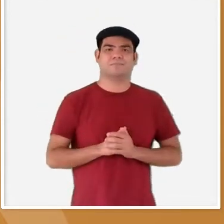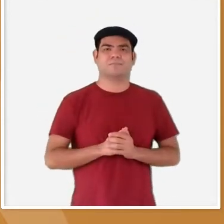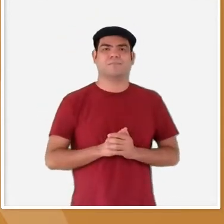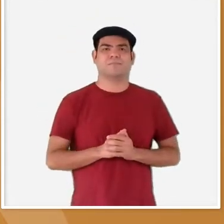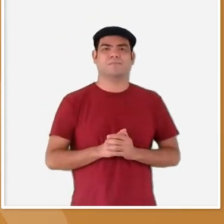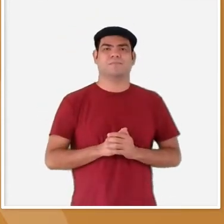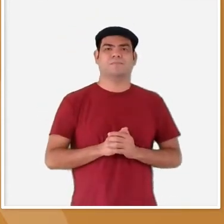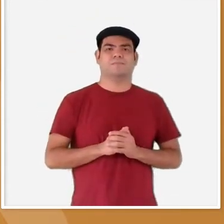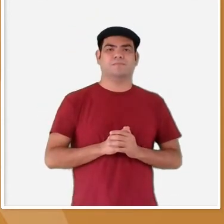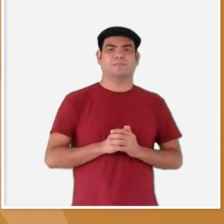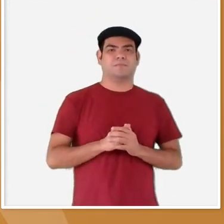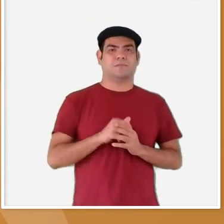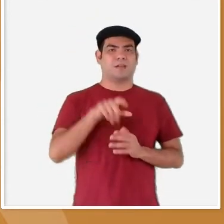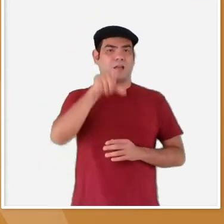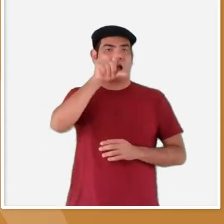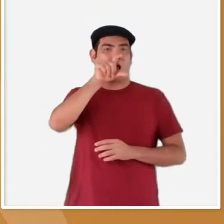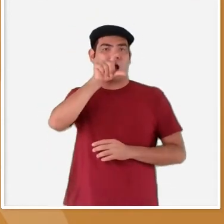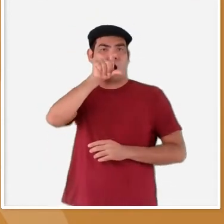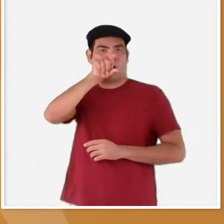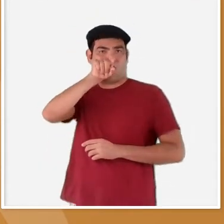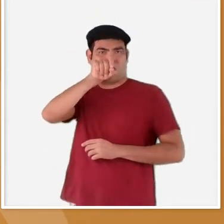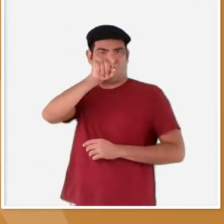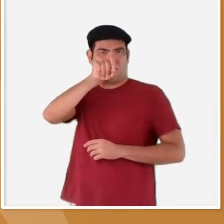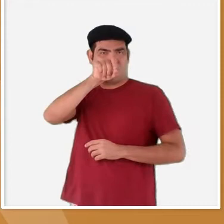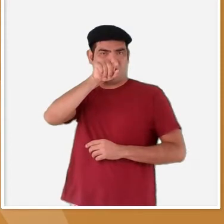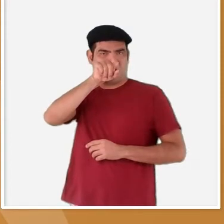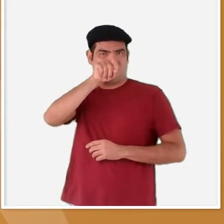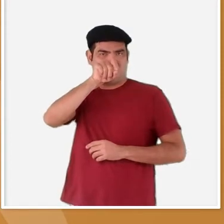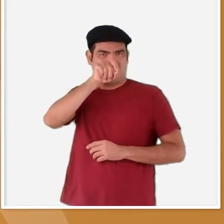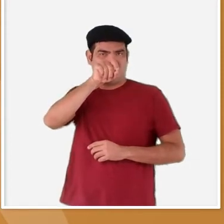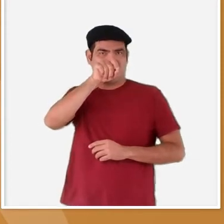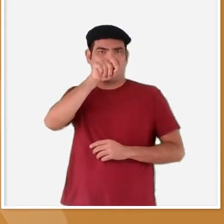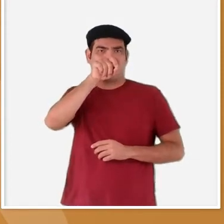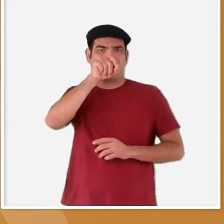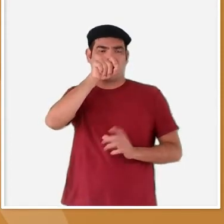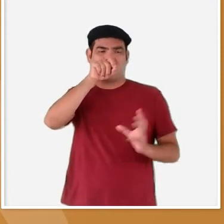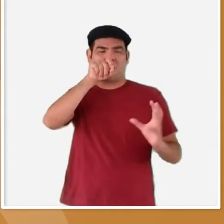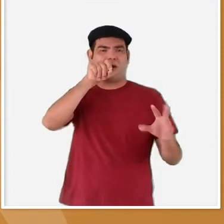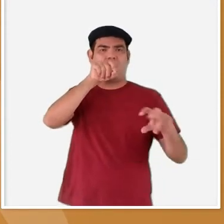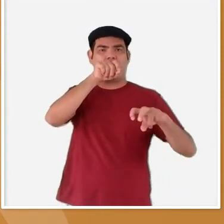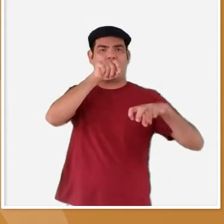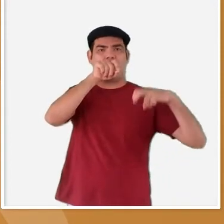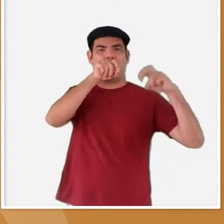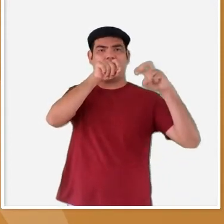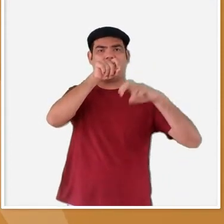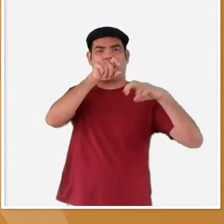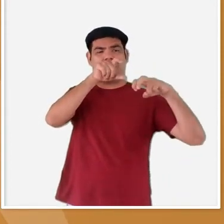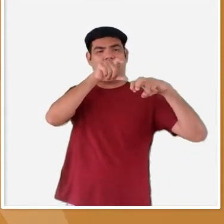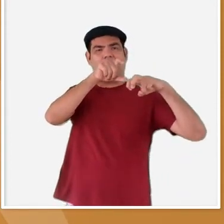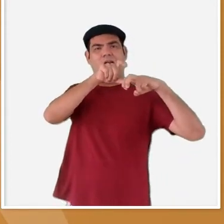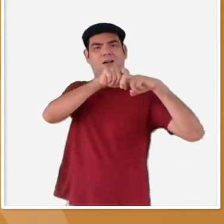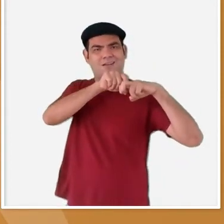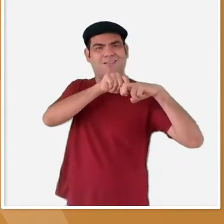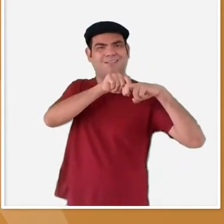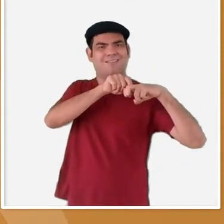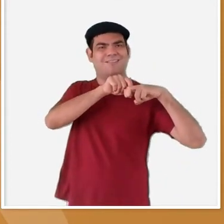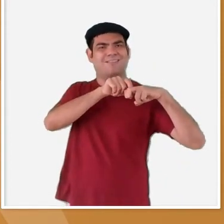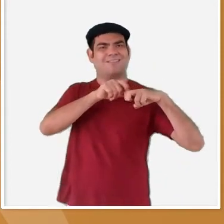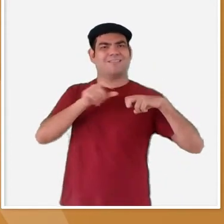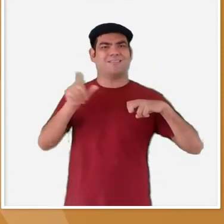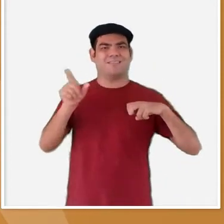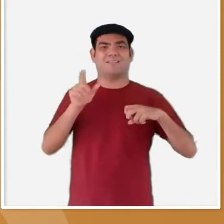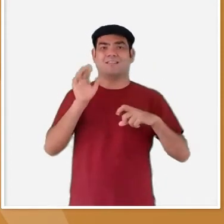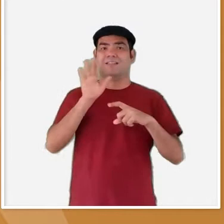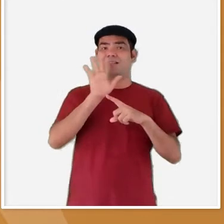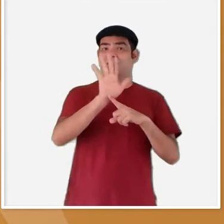águia aqui, né, é uma águia comendo uma cobra, tá? Em cima de um cacto. foi a primeira imagem do que o colonizador espanhol